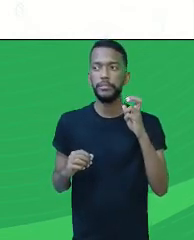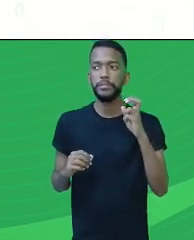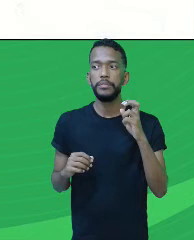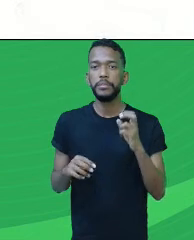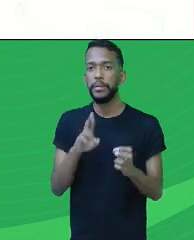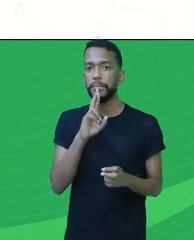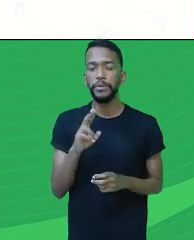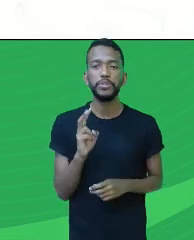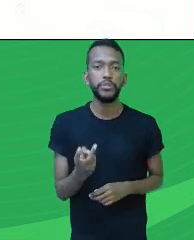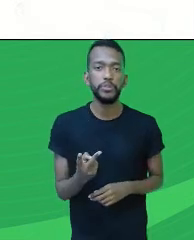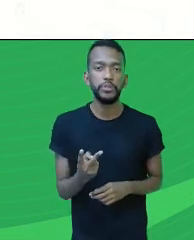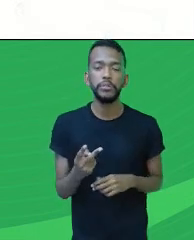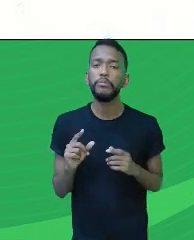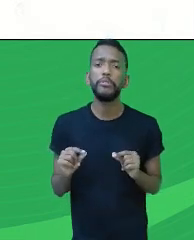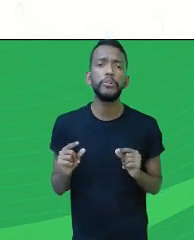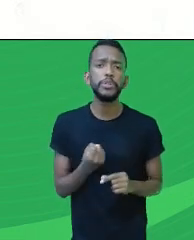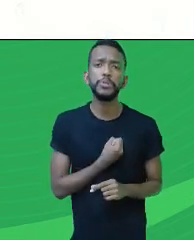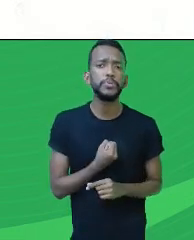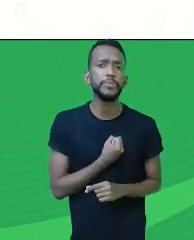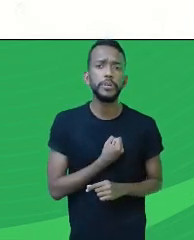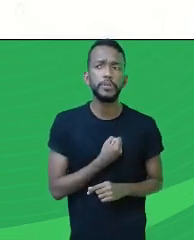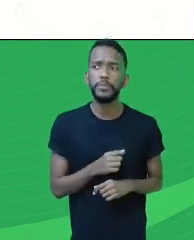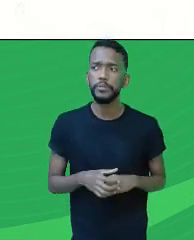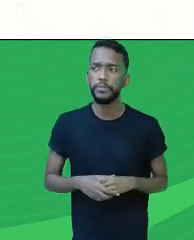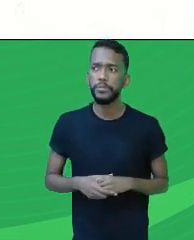e tem 2? Qual é o número?